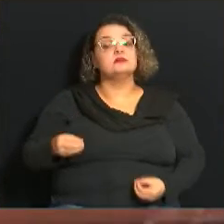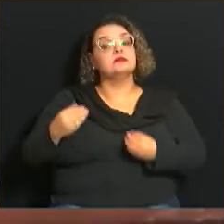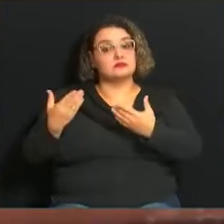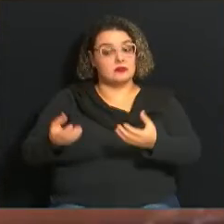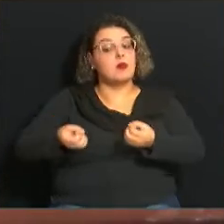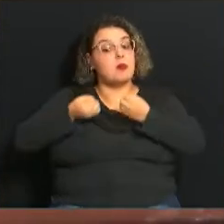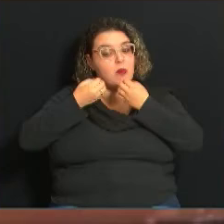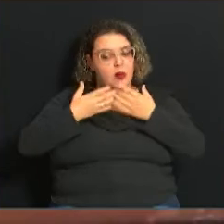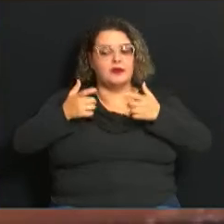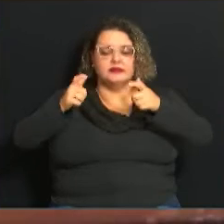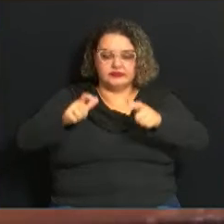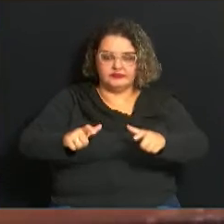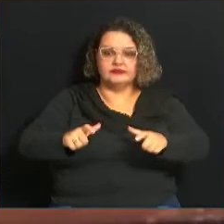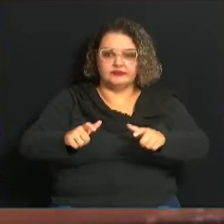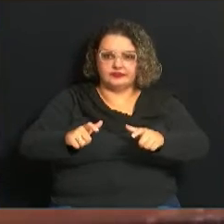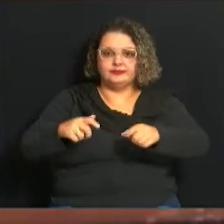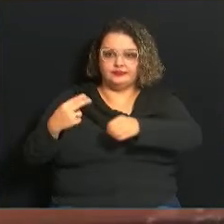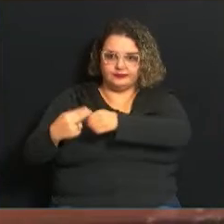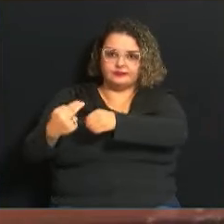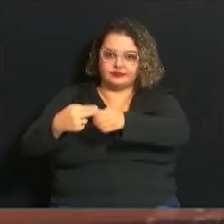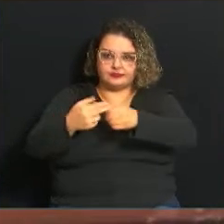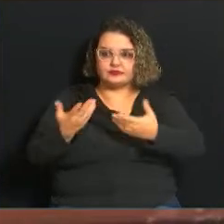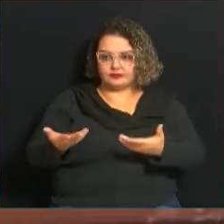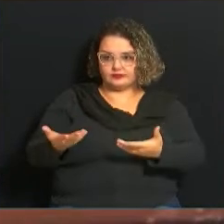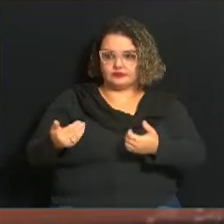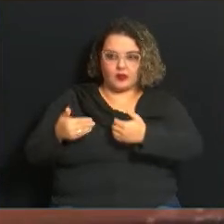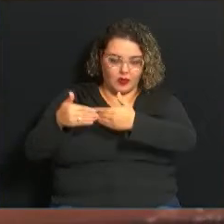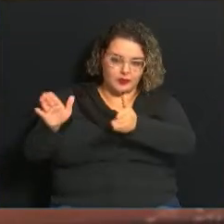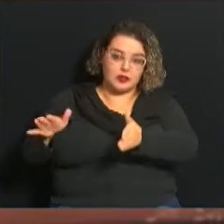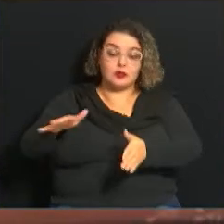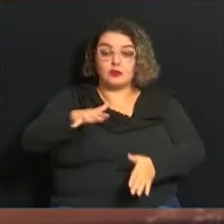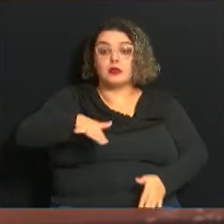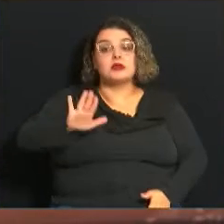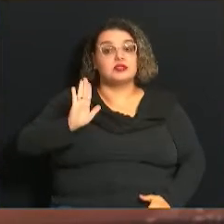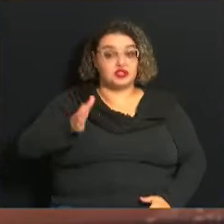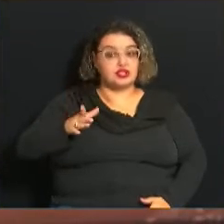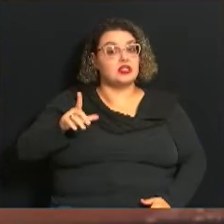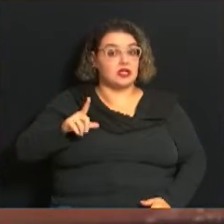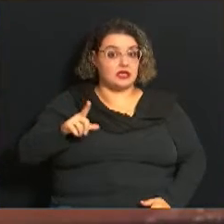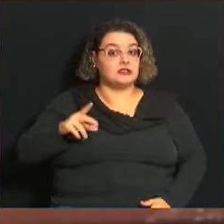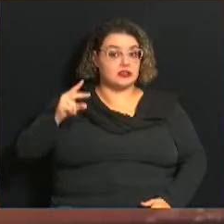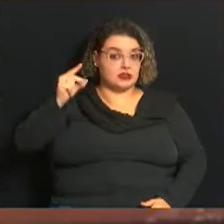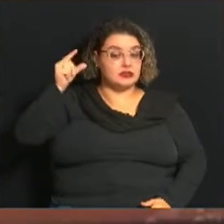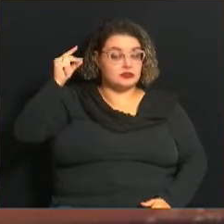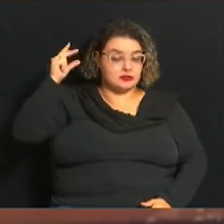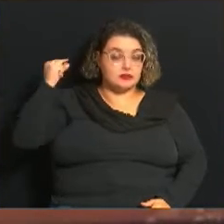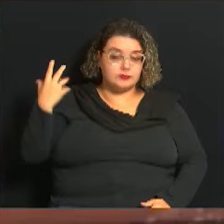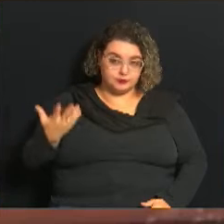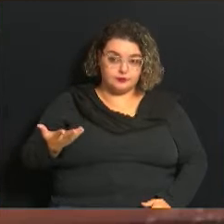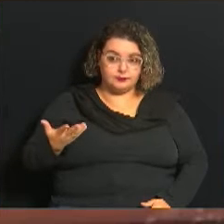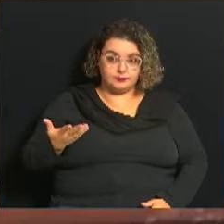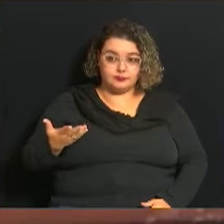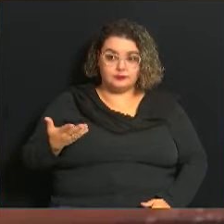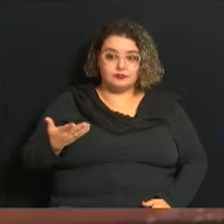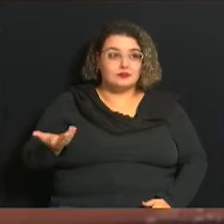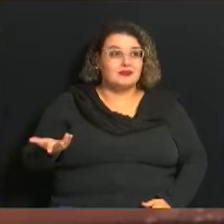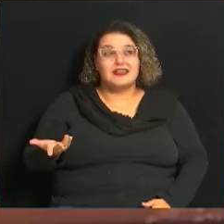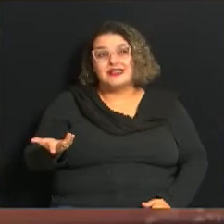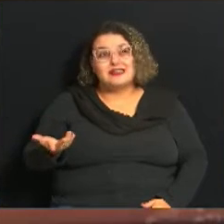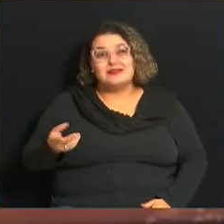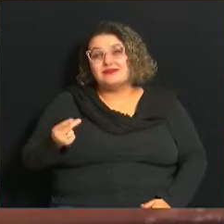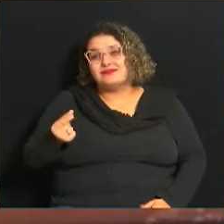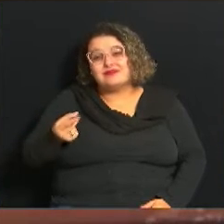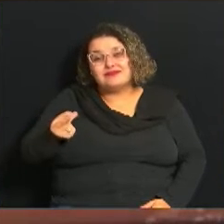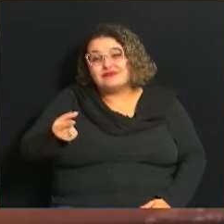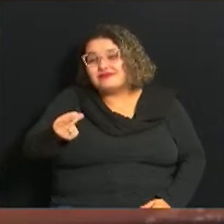Prato ali na Unicamp, numa área que já existe lá. E passou e a coisa não saiu do papel. Então